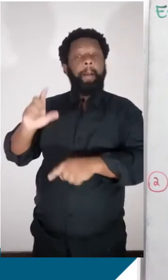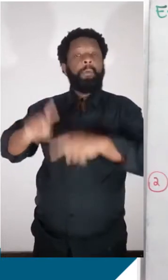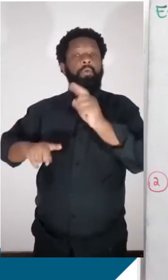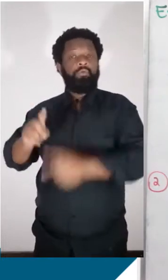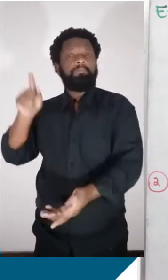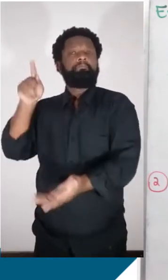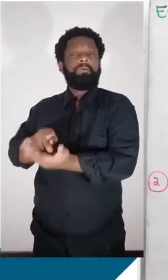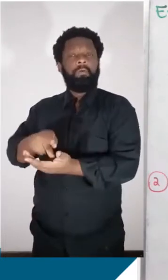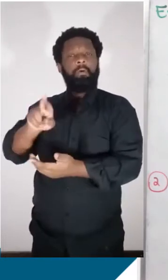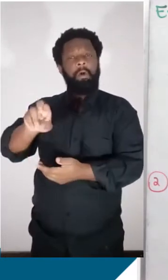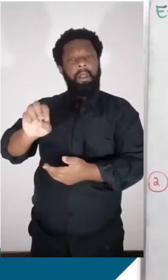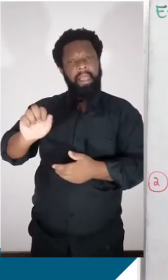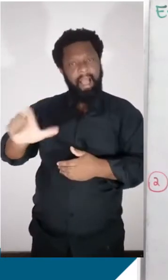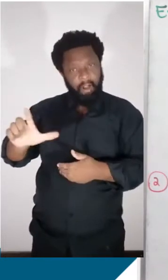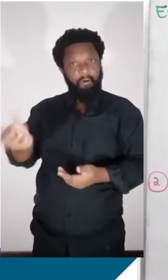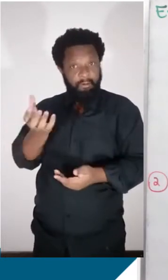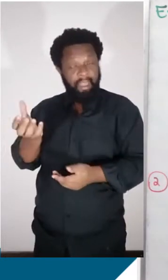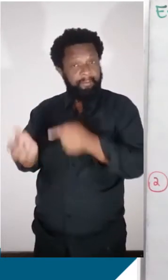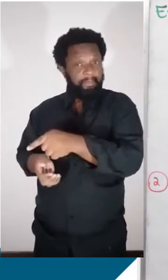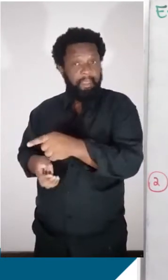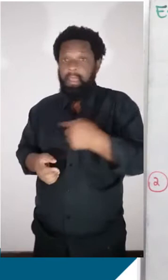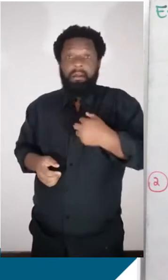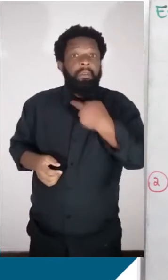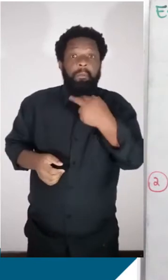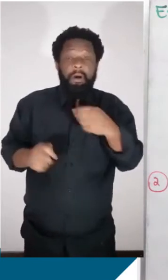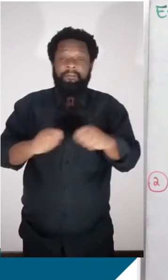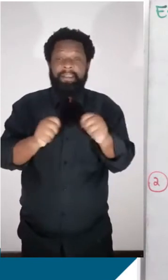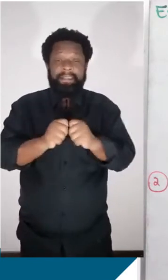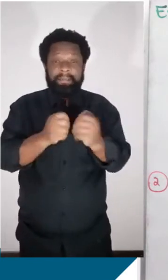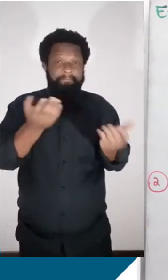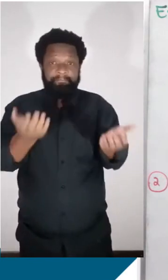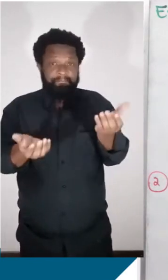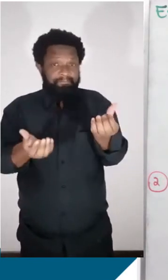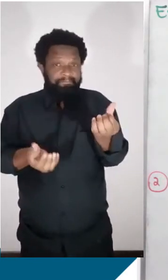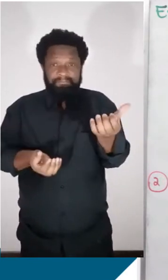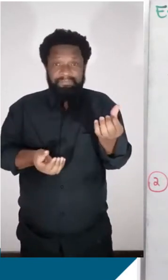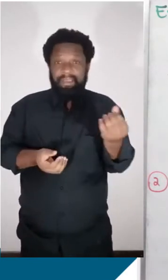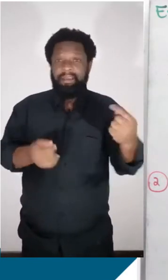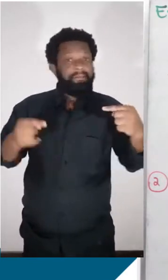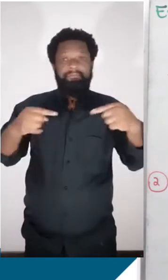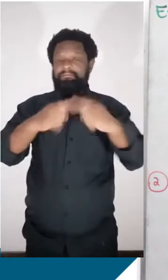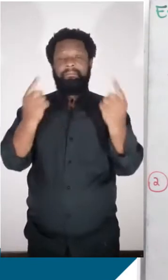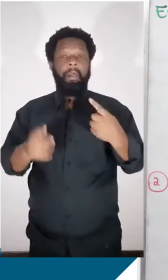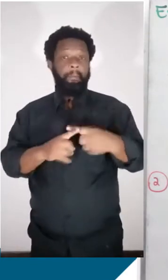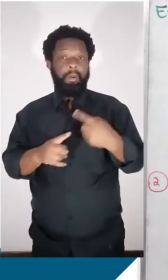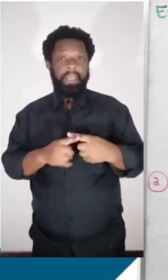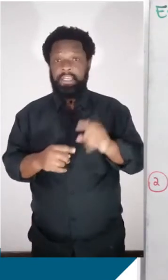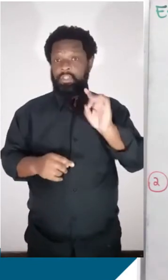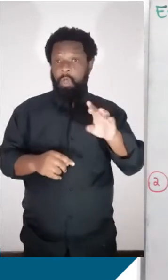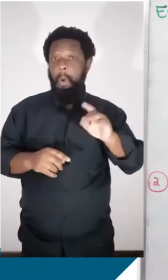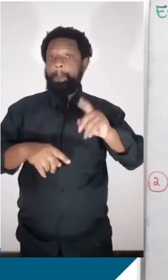produto real. Ele quer realmente obter 16 mol. E eu não posso fazer a minha estequiometria com 16 mol, porque a gente viu